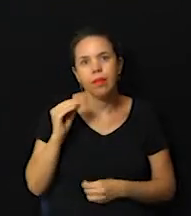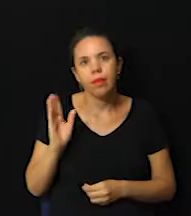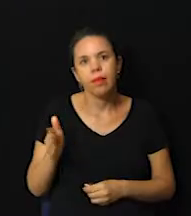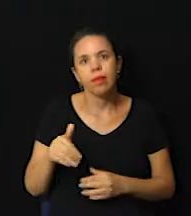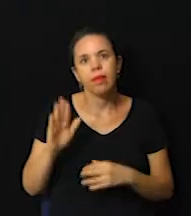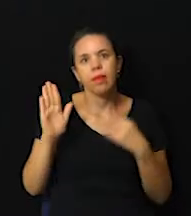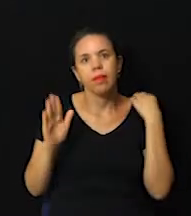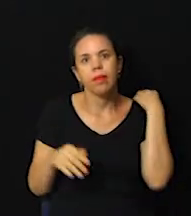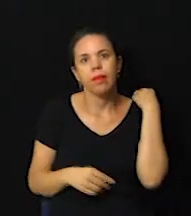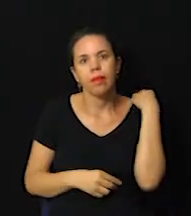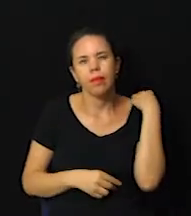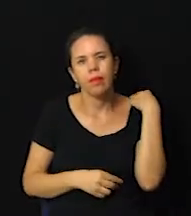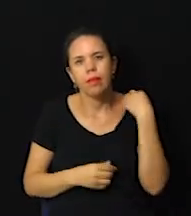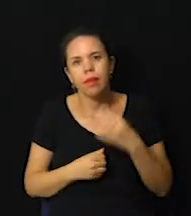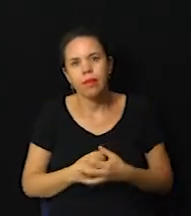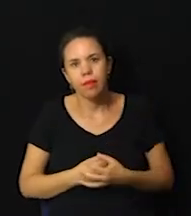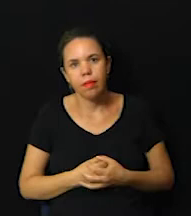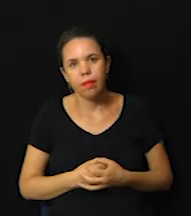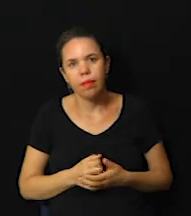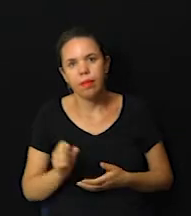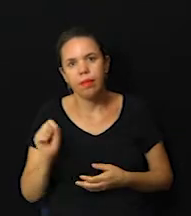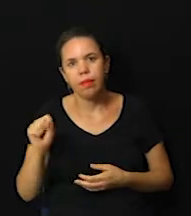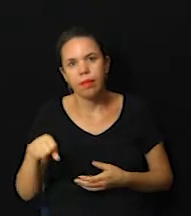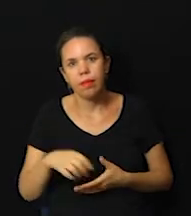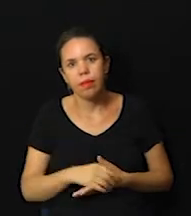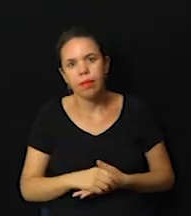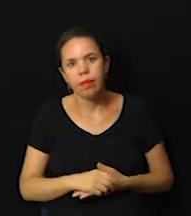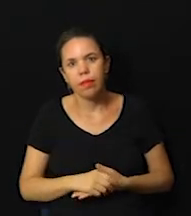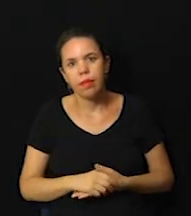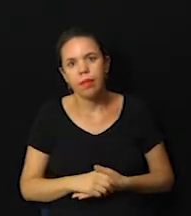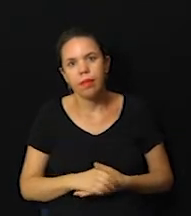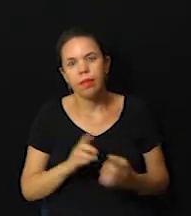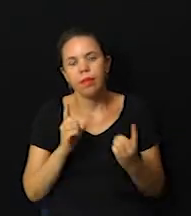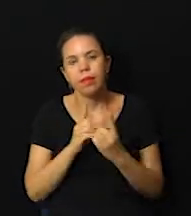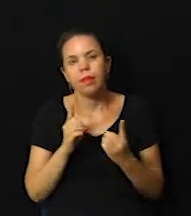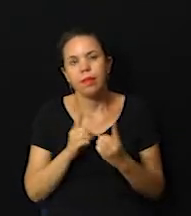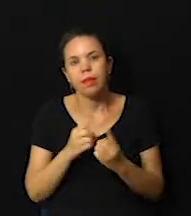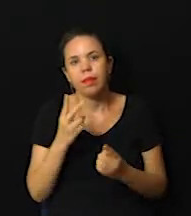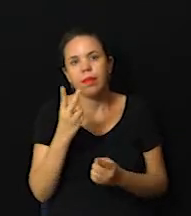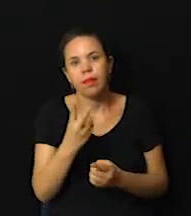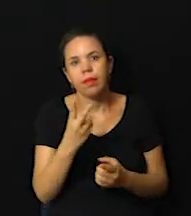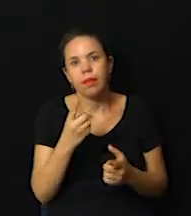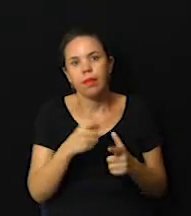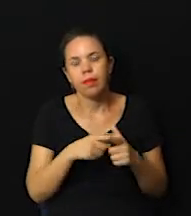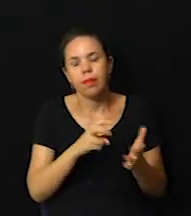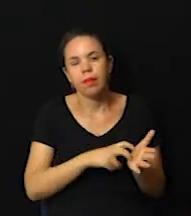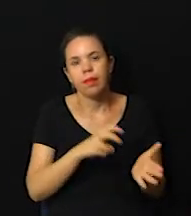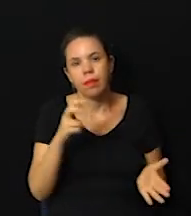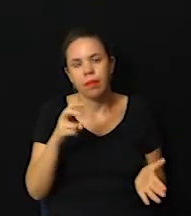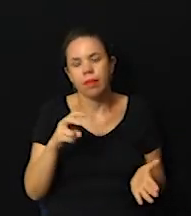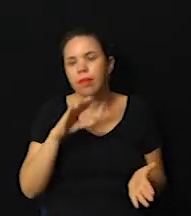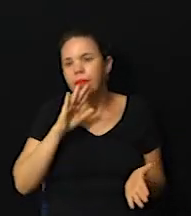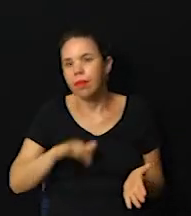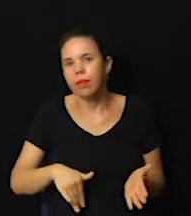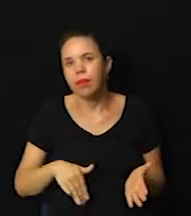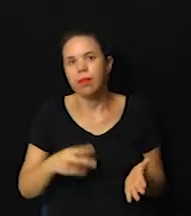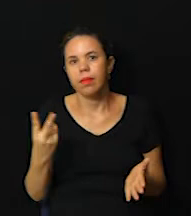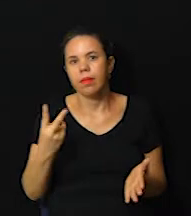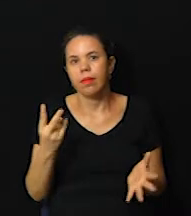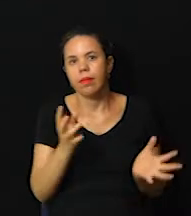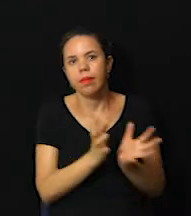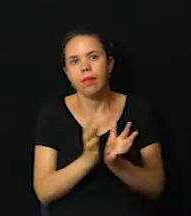pouco maiorzinhos. Sim. Então, nós atendemos os dois turnos, o período da manhã e o período da